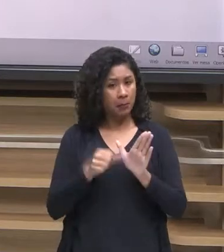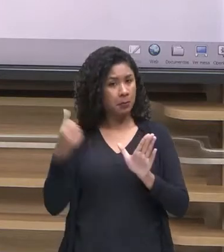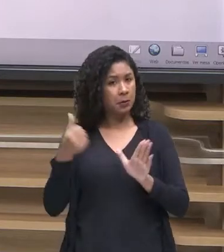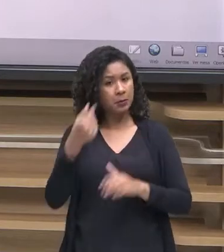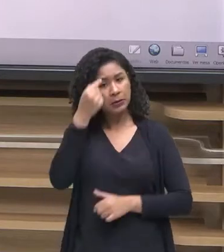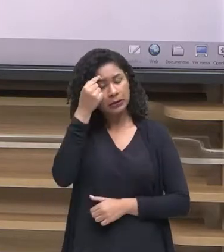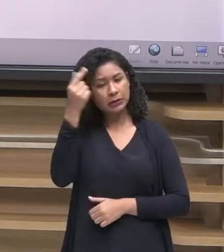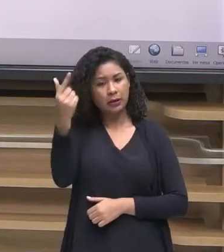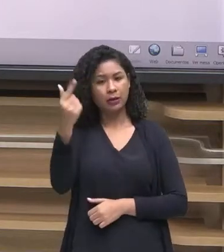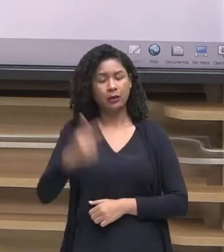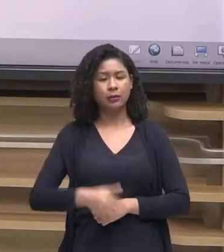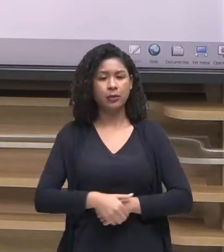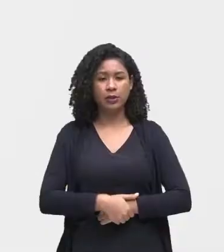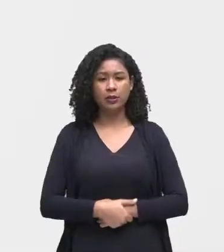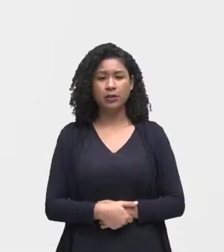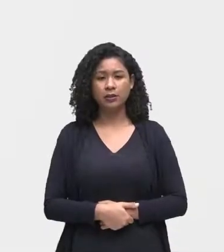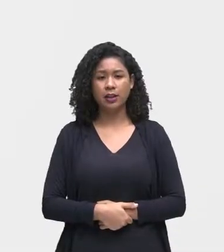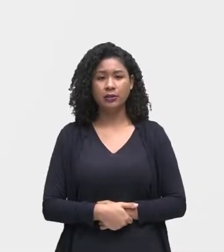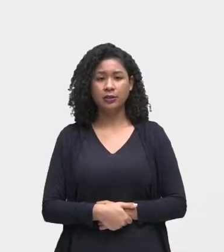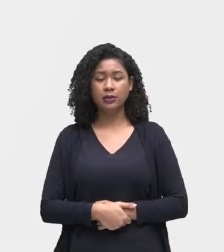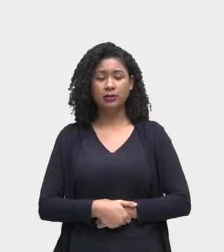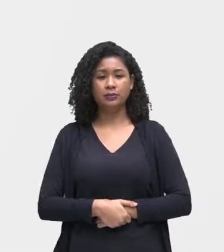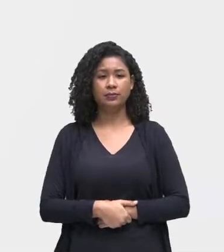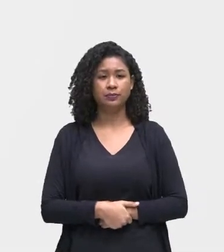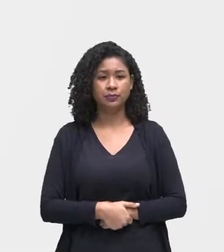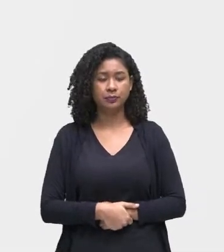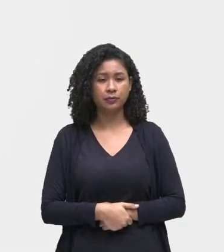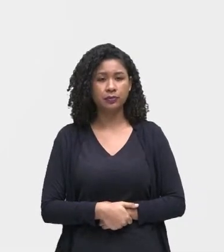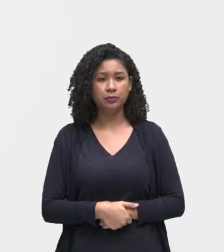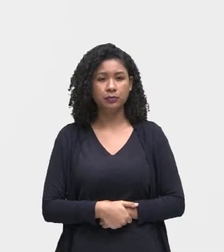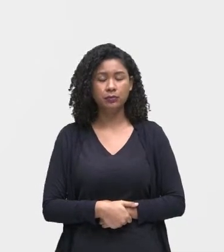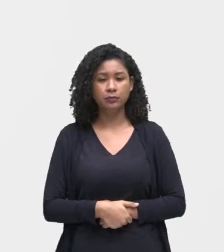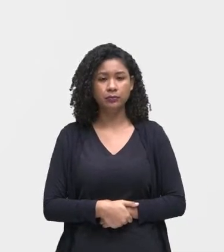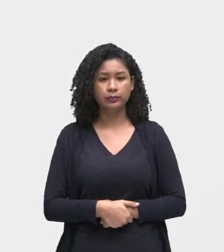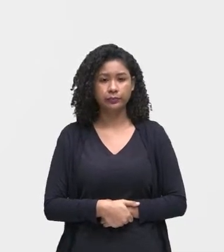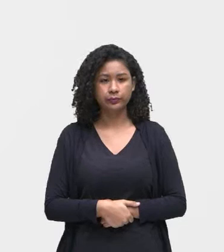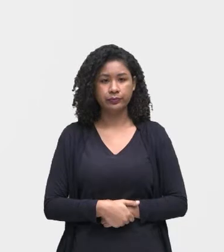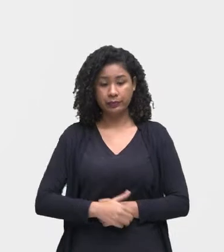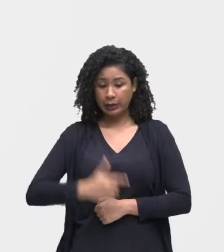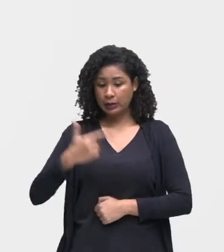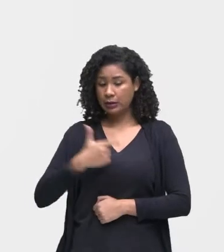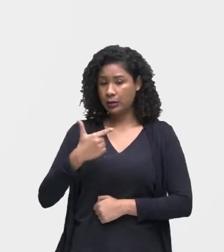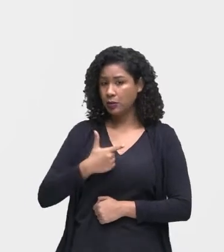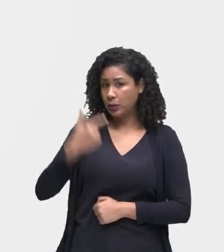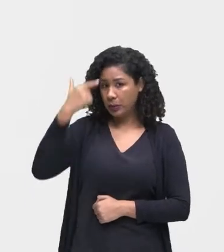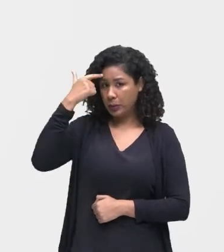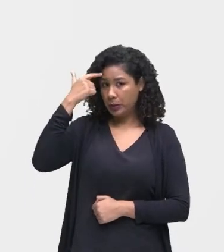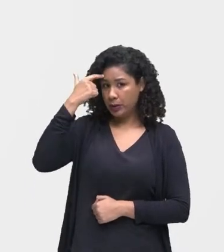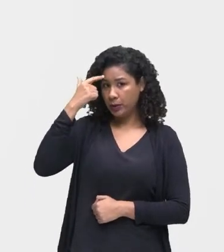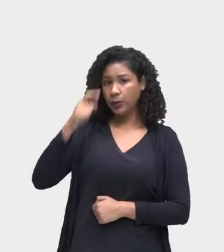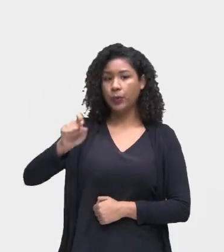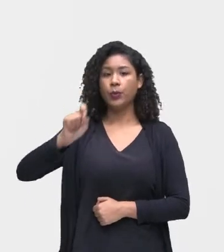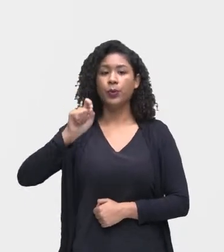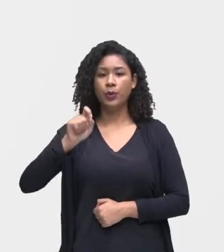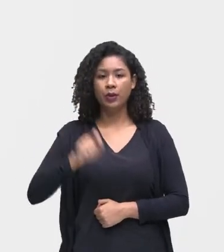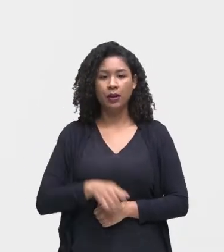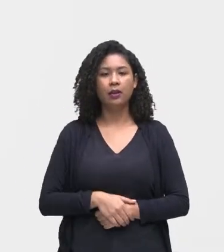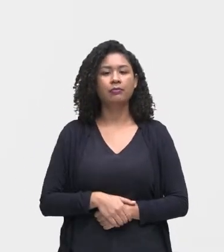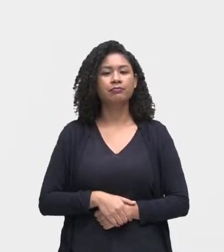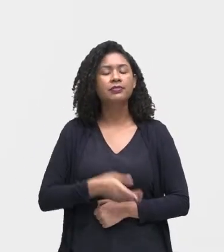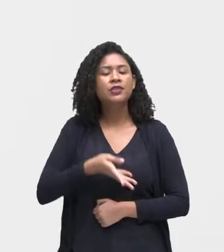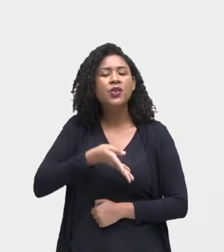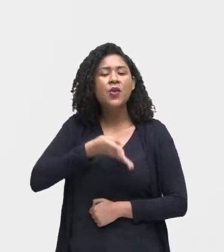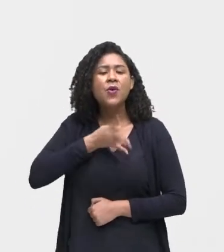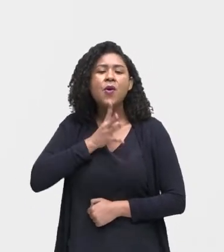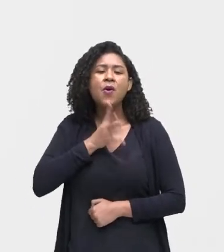hoje está na nossa próxima cartela. É viajar pelo saber de outras realidades que